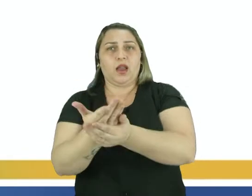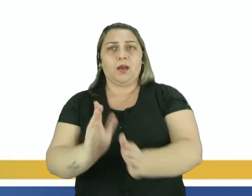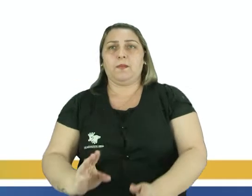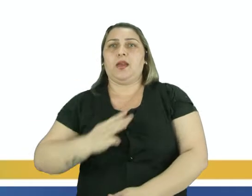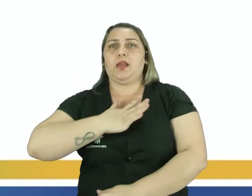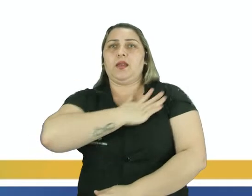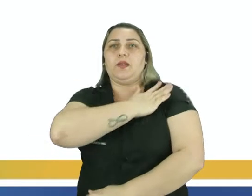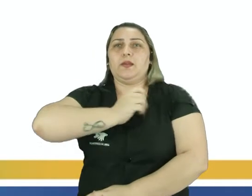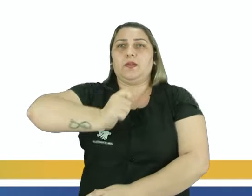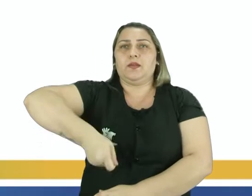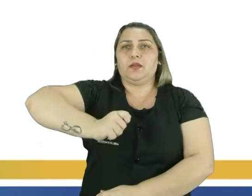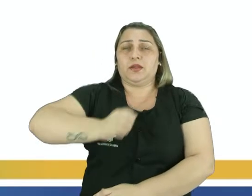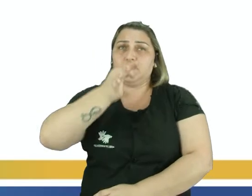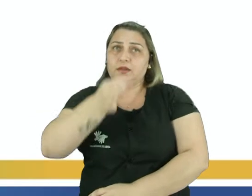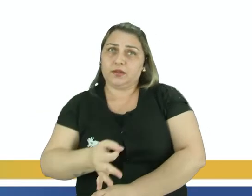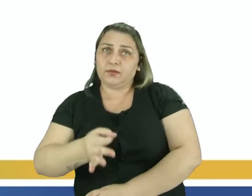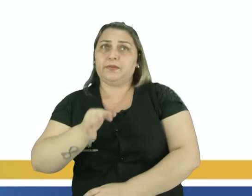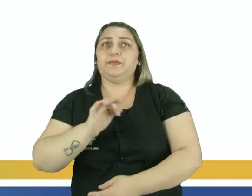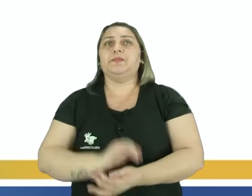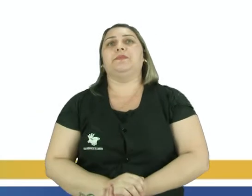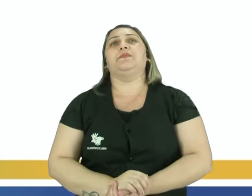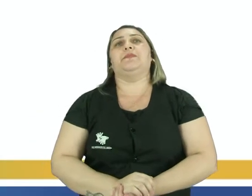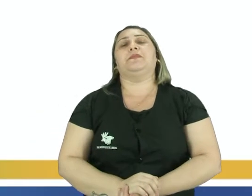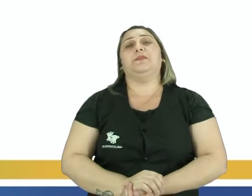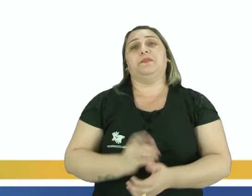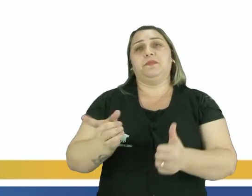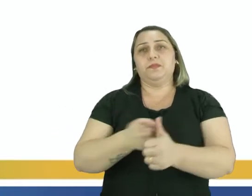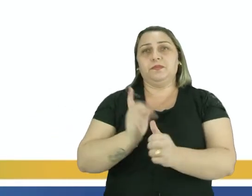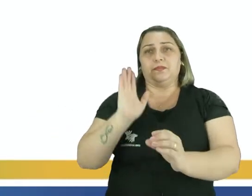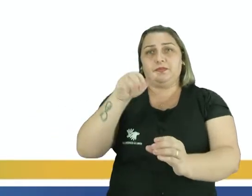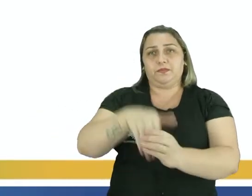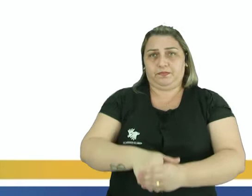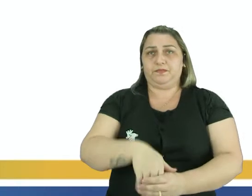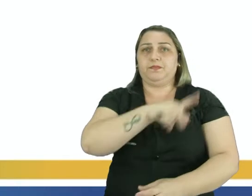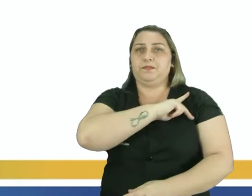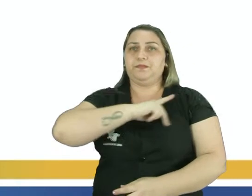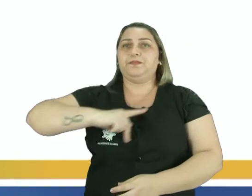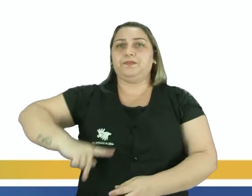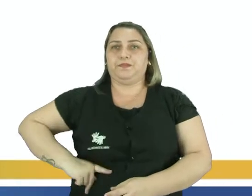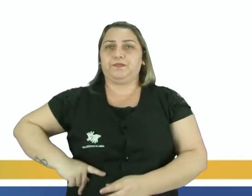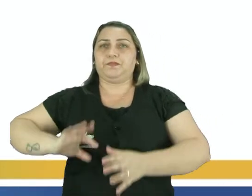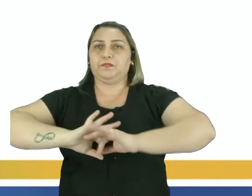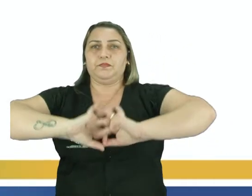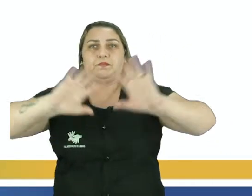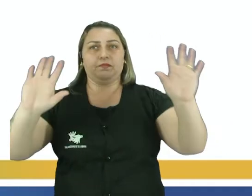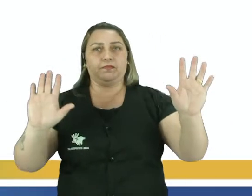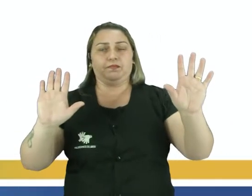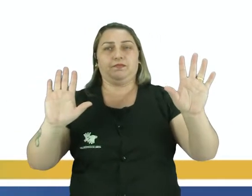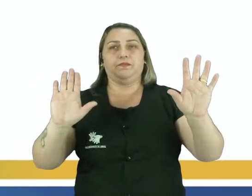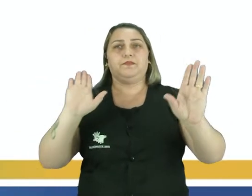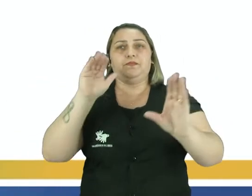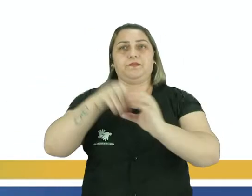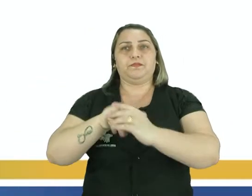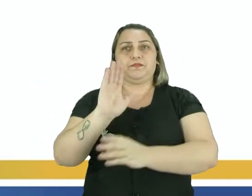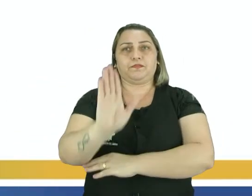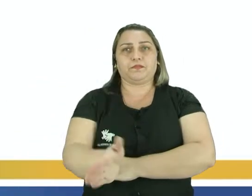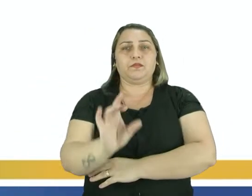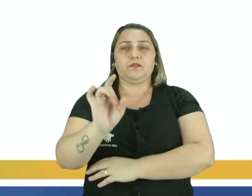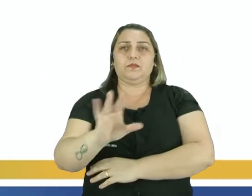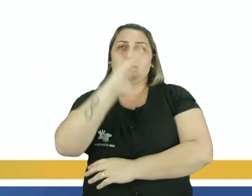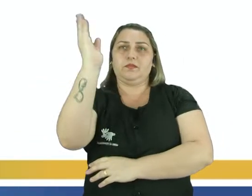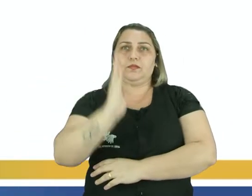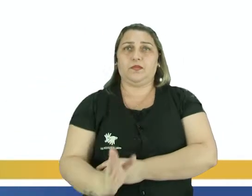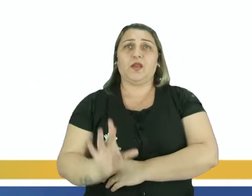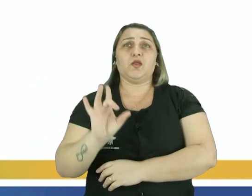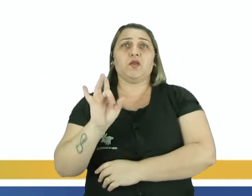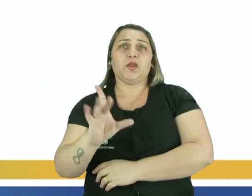durante a ditadura militar, certo? As primeiras eleições presidenciais livres e diretas no Brasil só